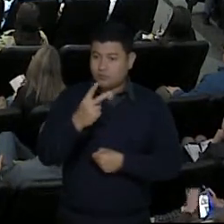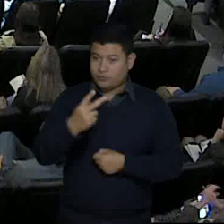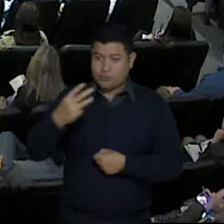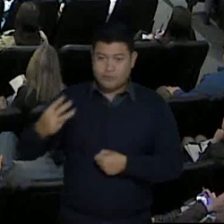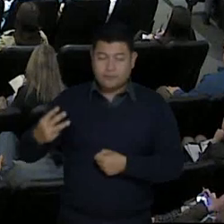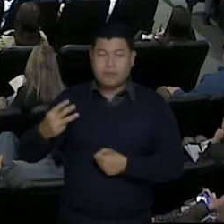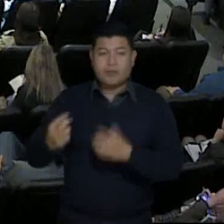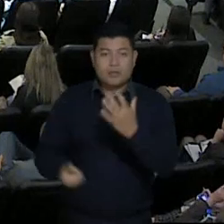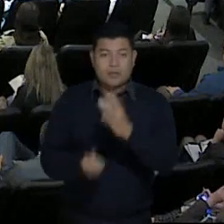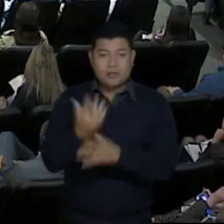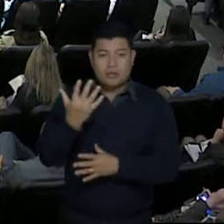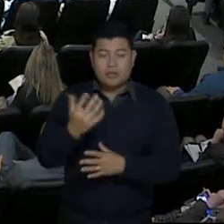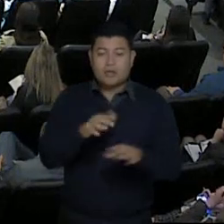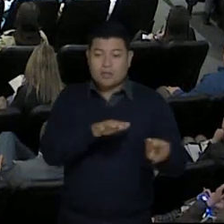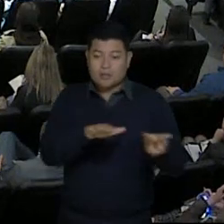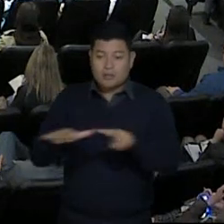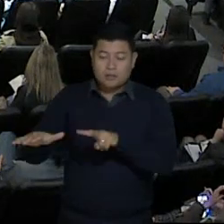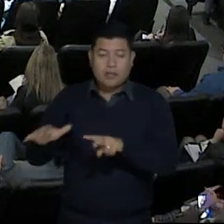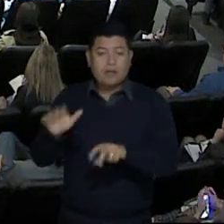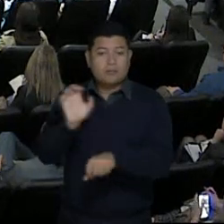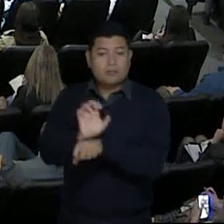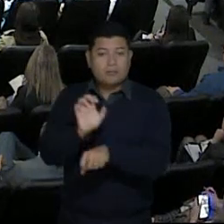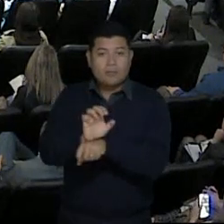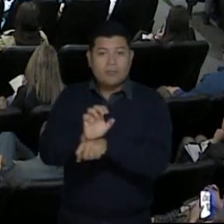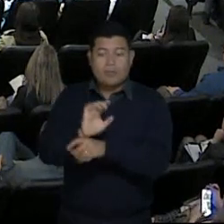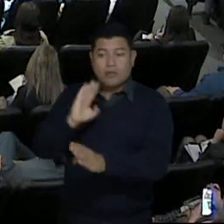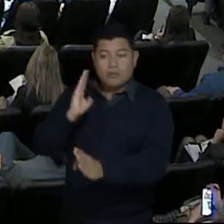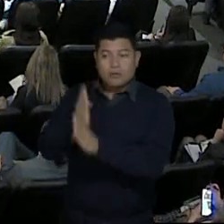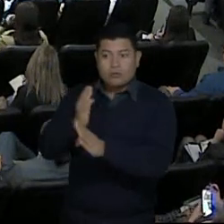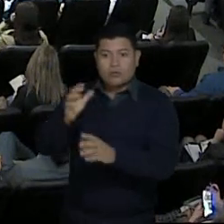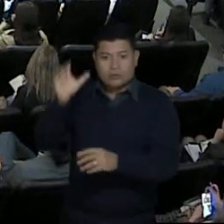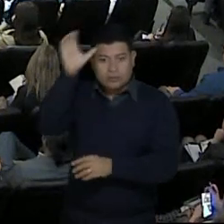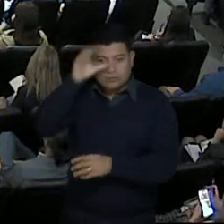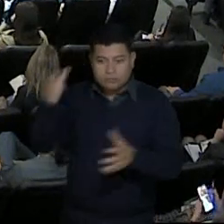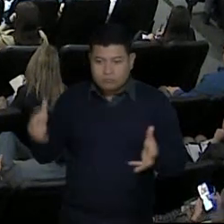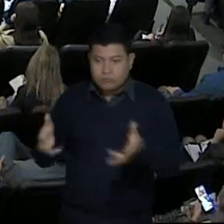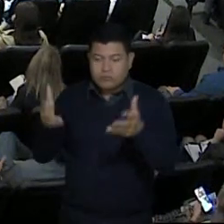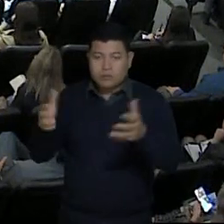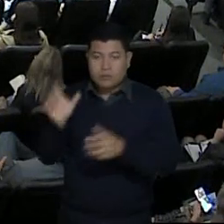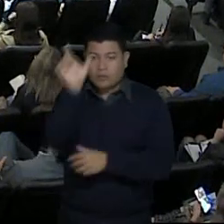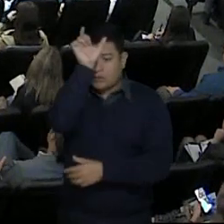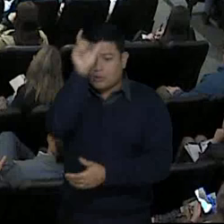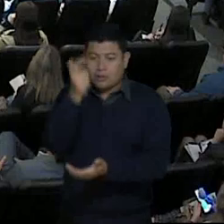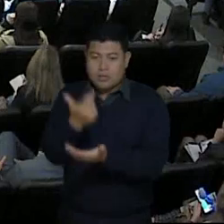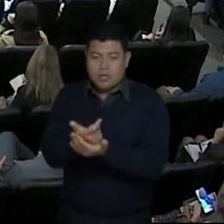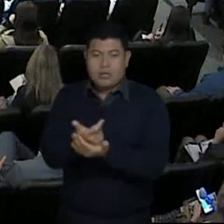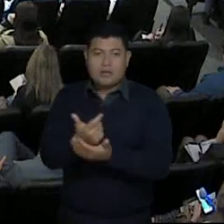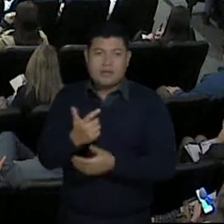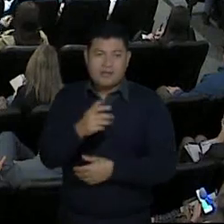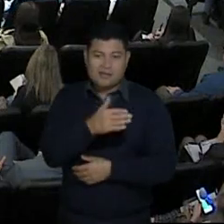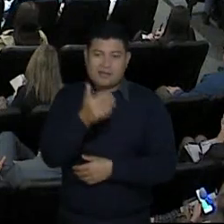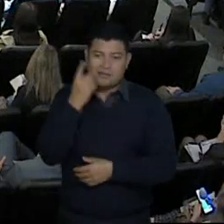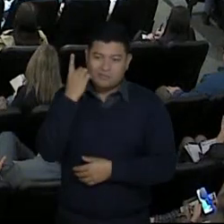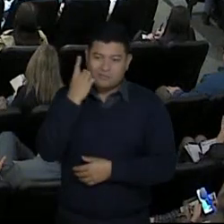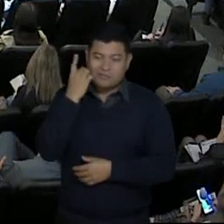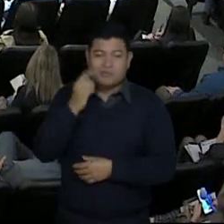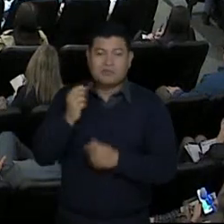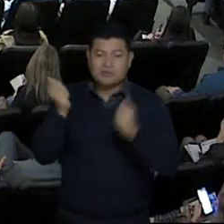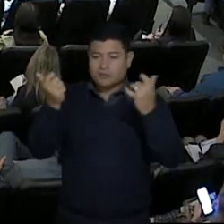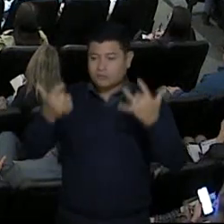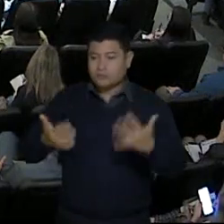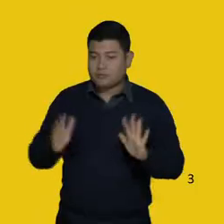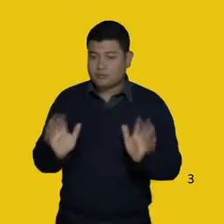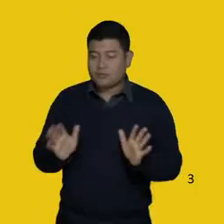institui a semana Estadual de identificação e conscientização da dislexia que a deputada falou